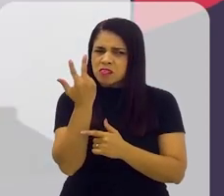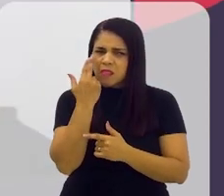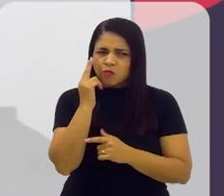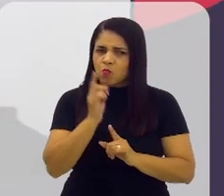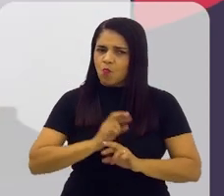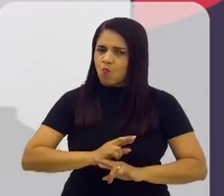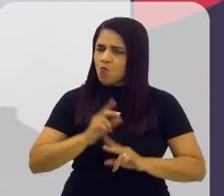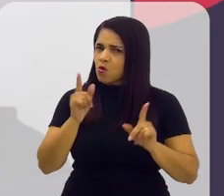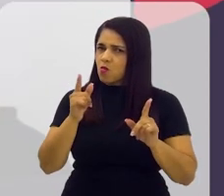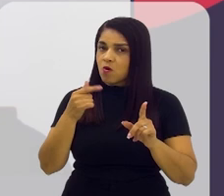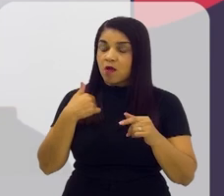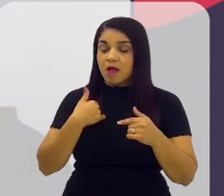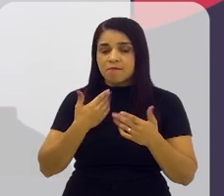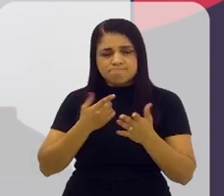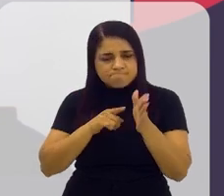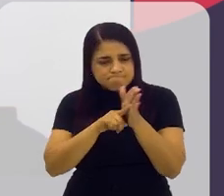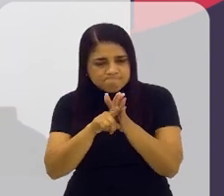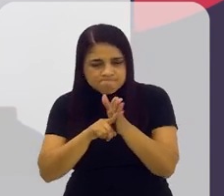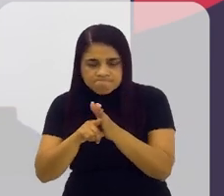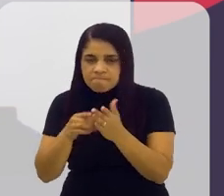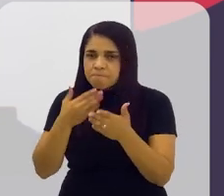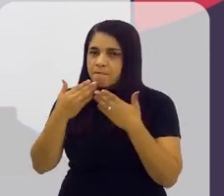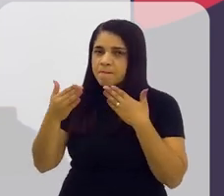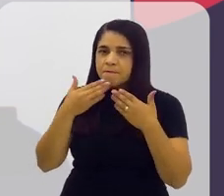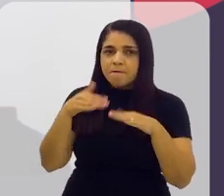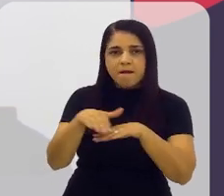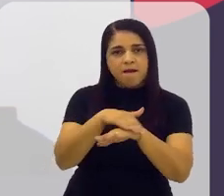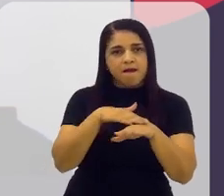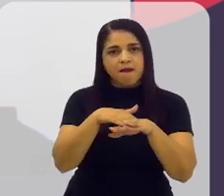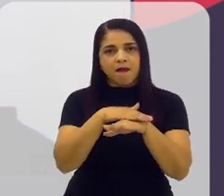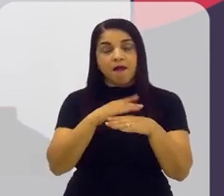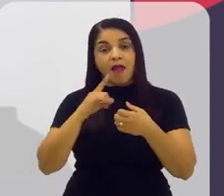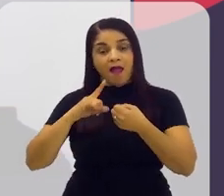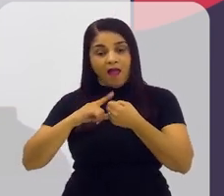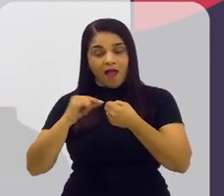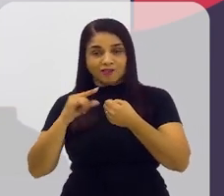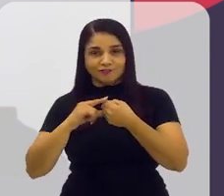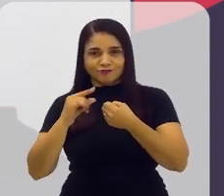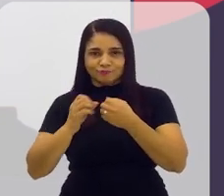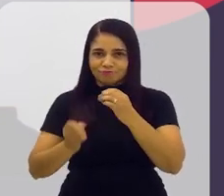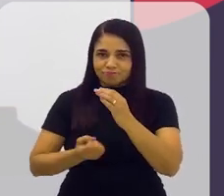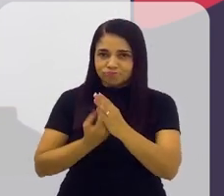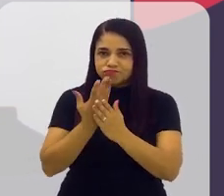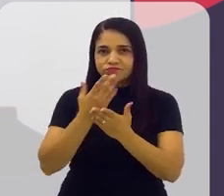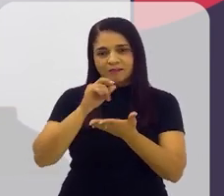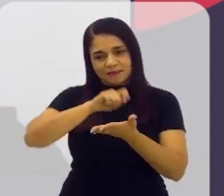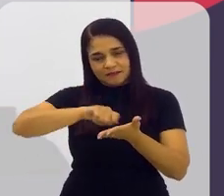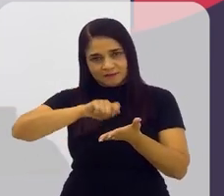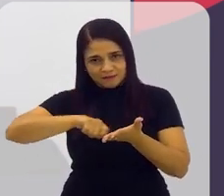ela. E foi daí o ponto de partida para toda a nossa conversa que acabou culminando no nosso artigo.